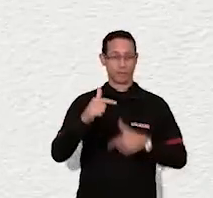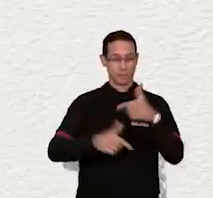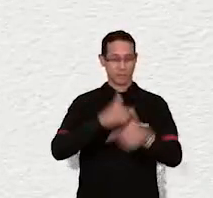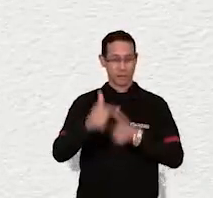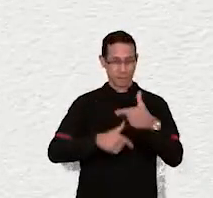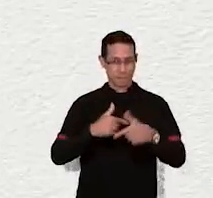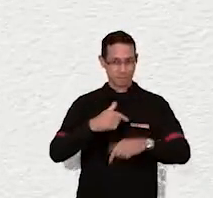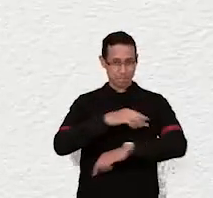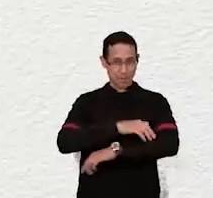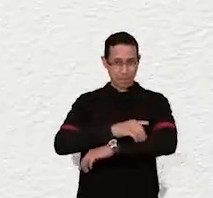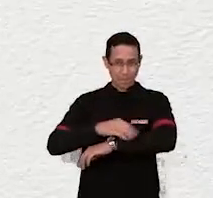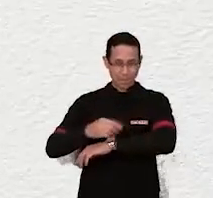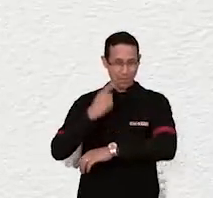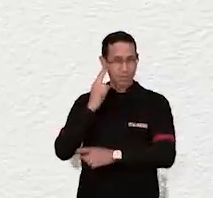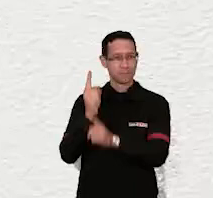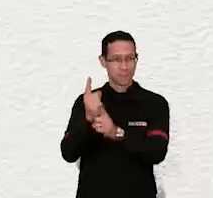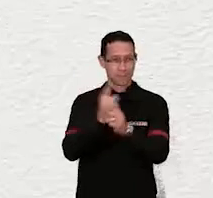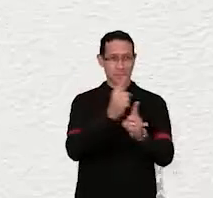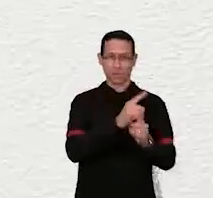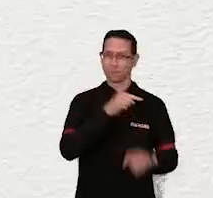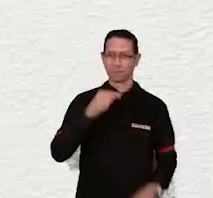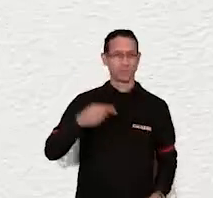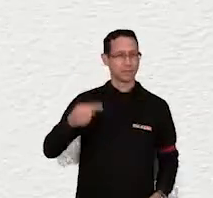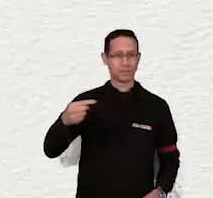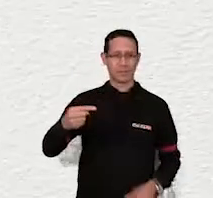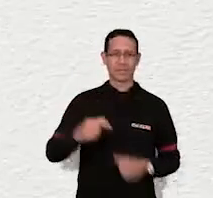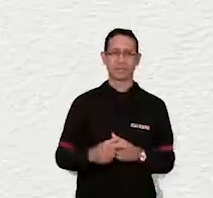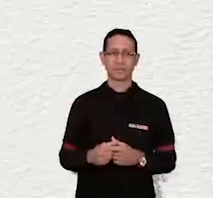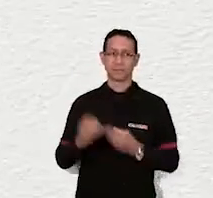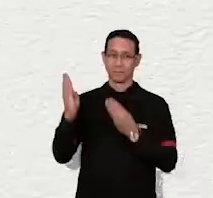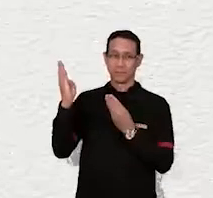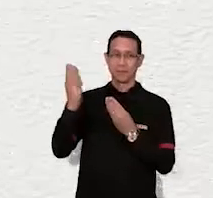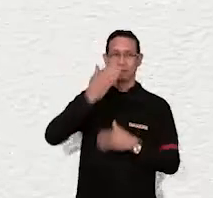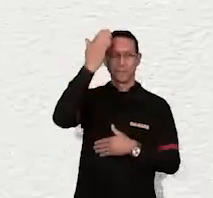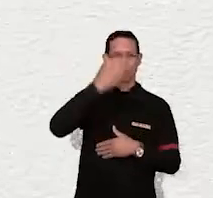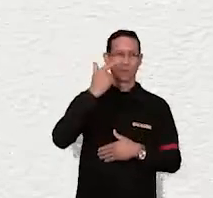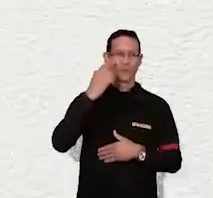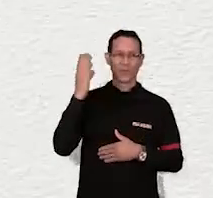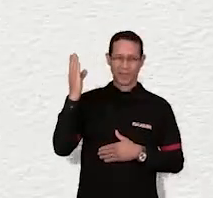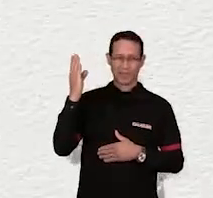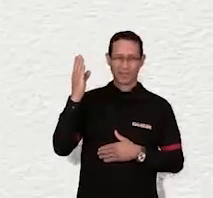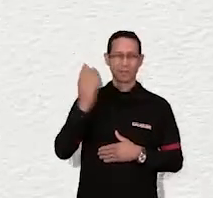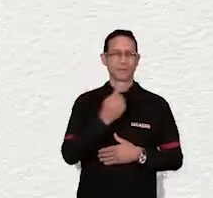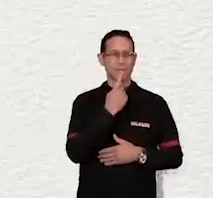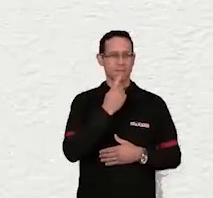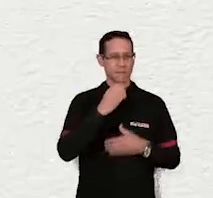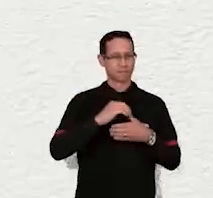com dermatologia. E essa foto está aqui para mostrar que eu tenho aqui uma orelha muito